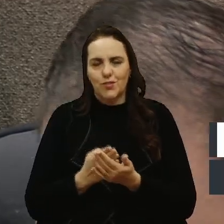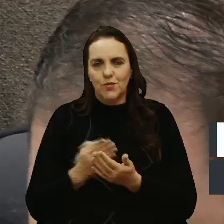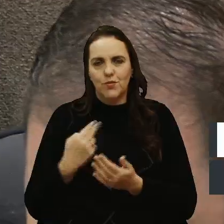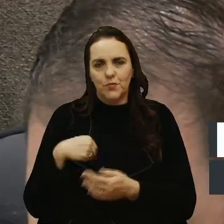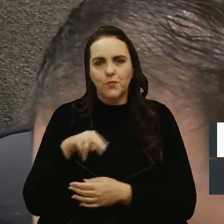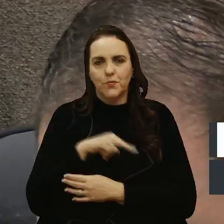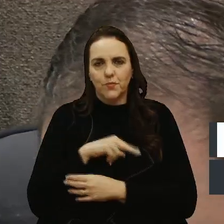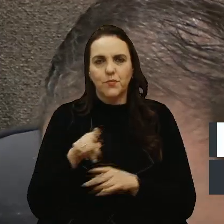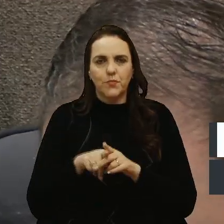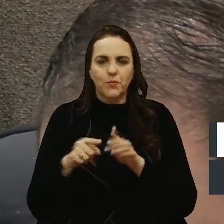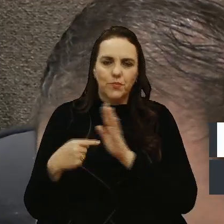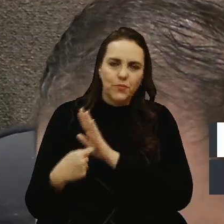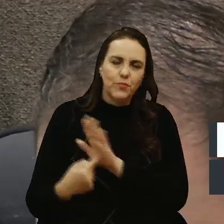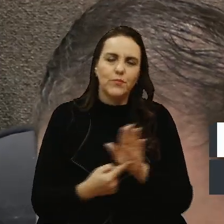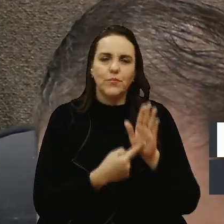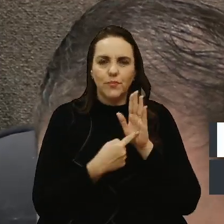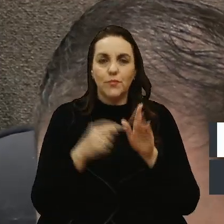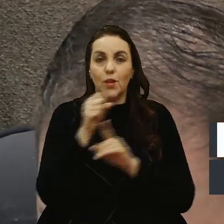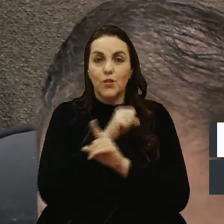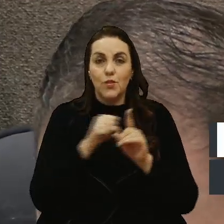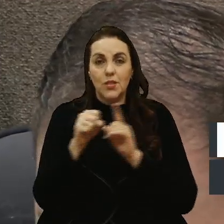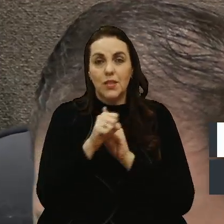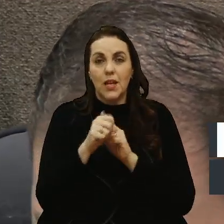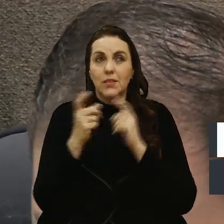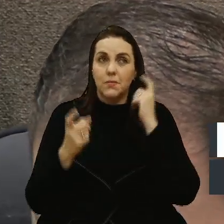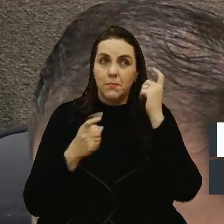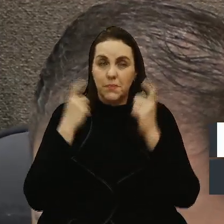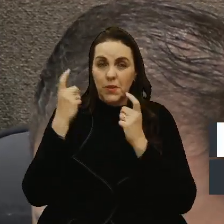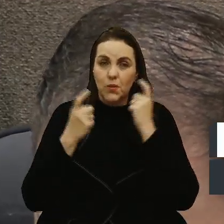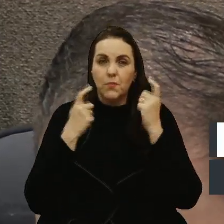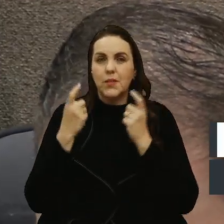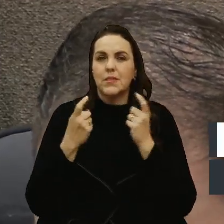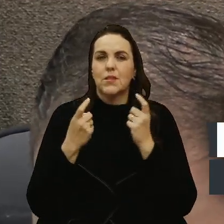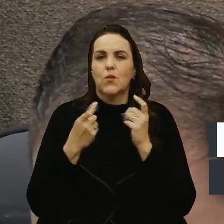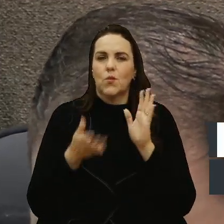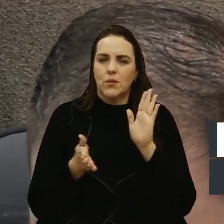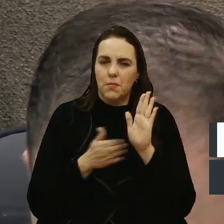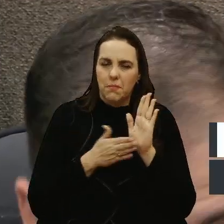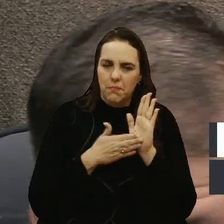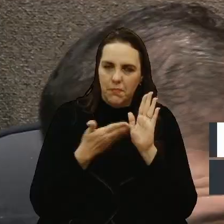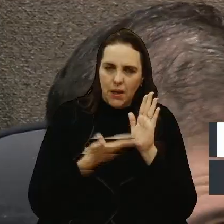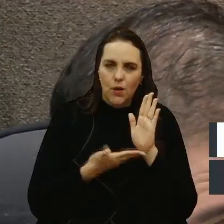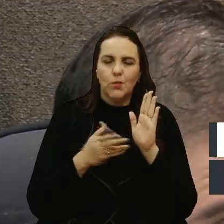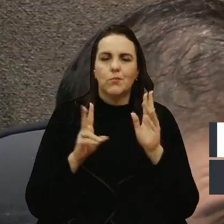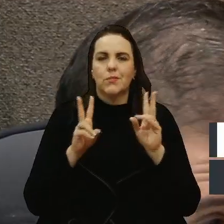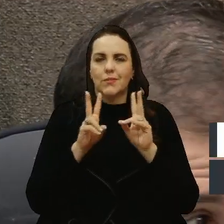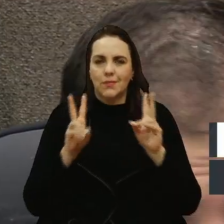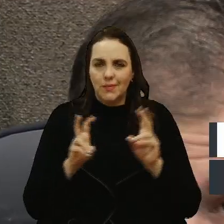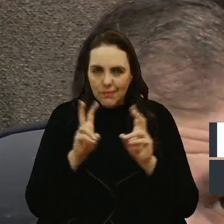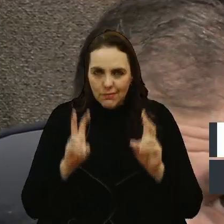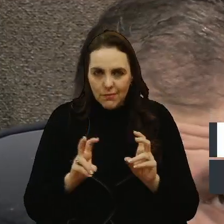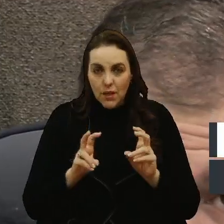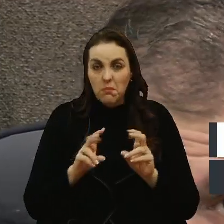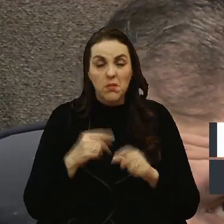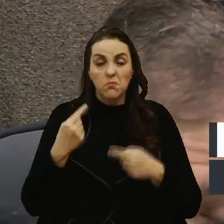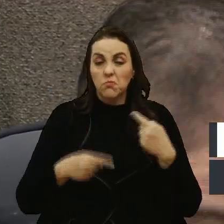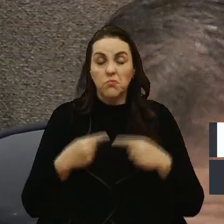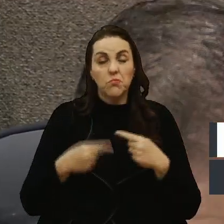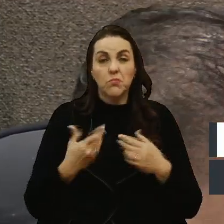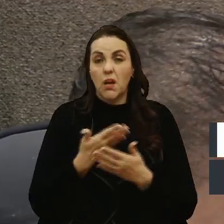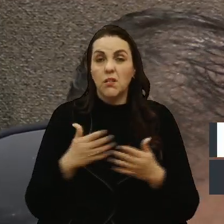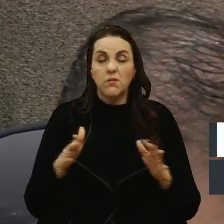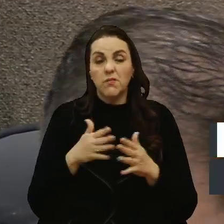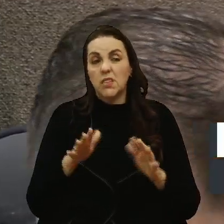inclusive, mostra para a sociedade como a gente vem se preocupando com essa pauta, com esse tema, que muitas vezes não é discutido por